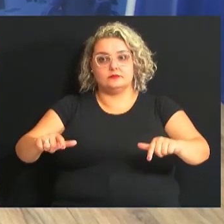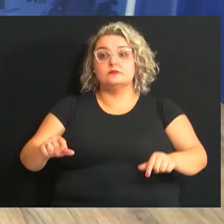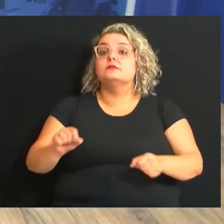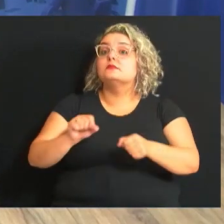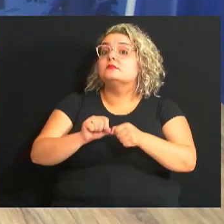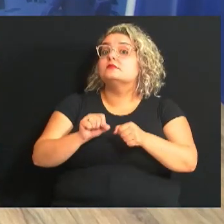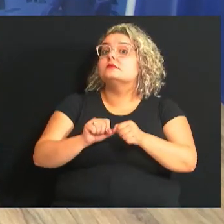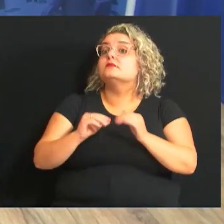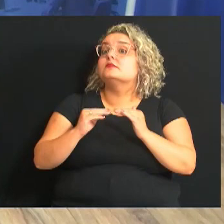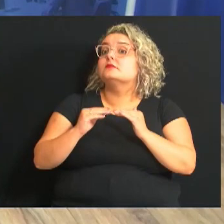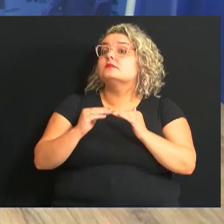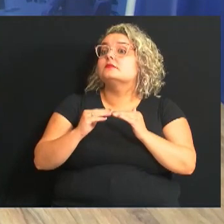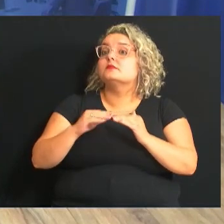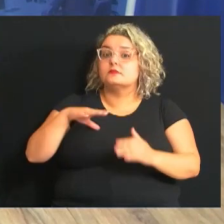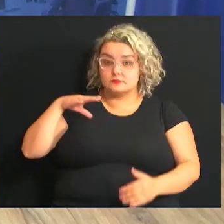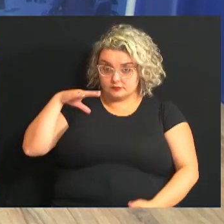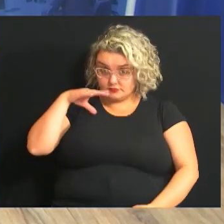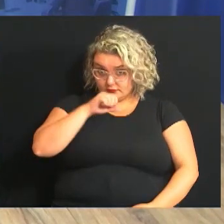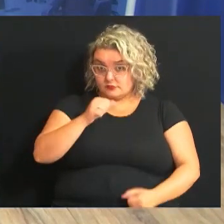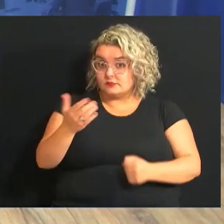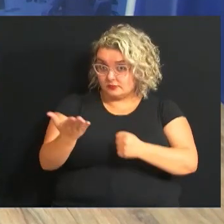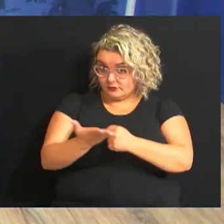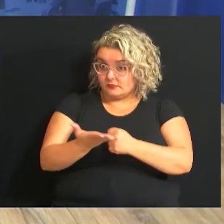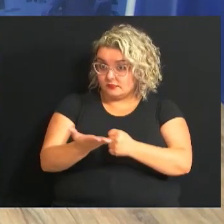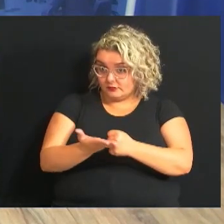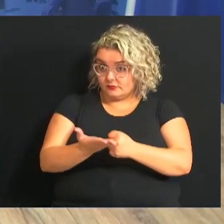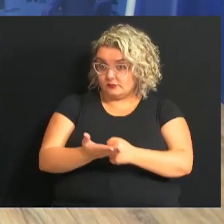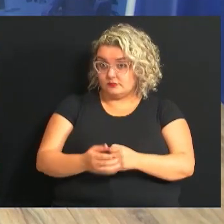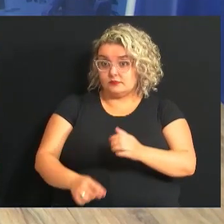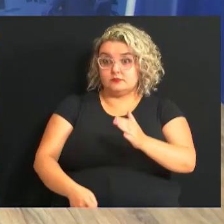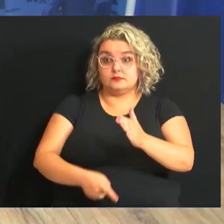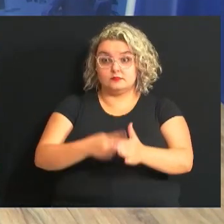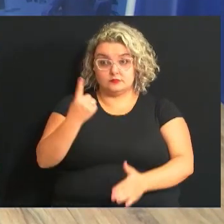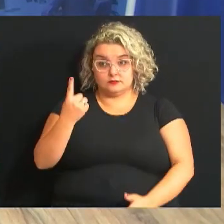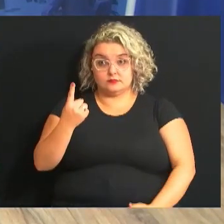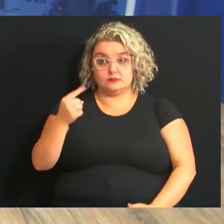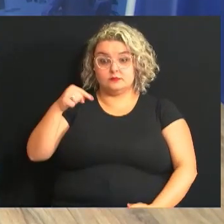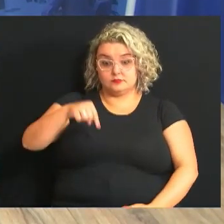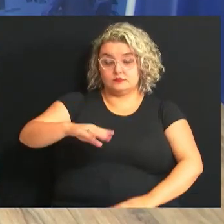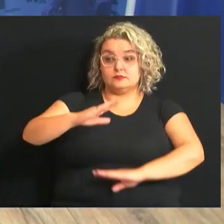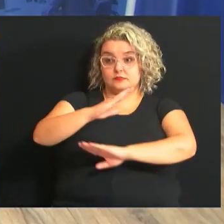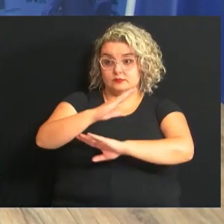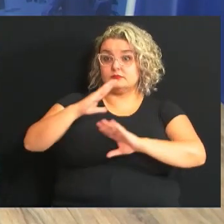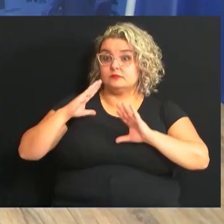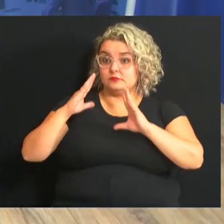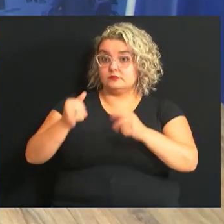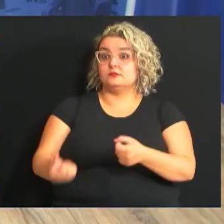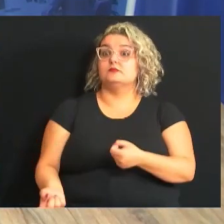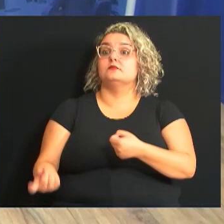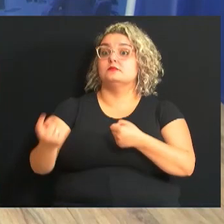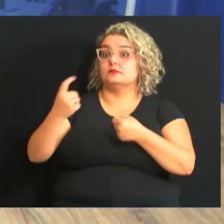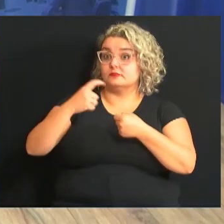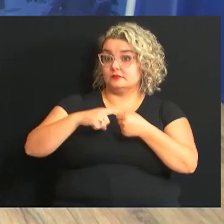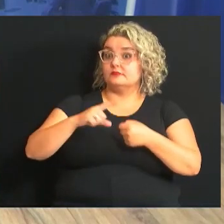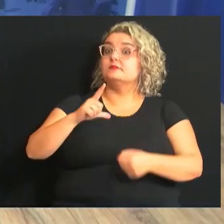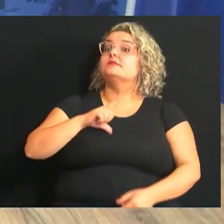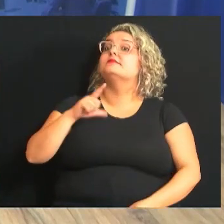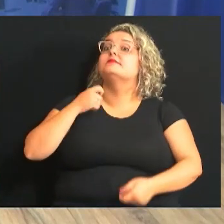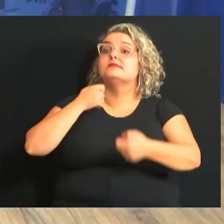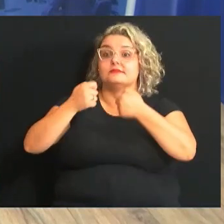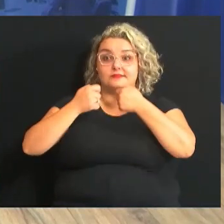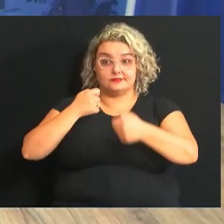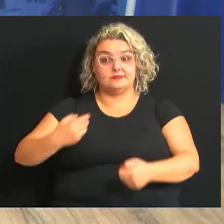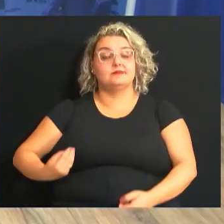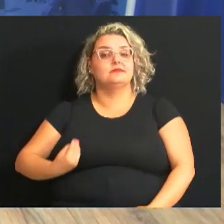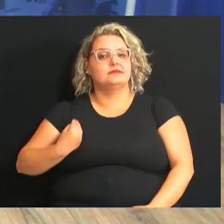então, agora. Rápido intervalo, é só o primeiro aqui no nosso Câmara Total e na volta tem entrevista ao vivo